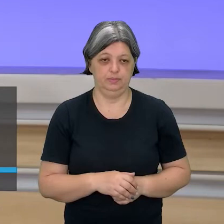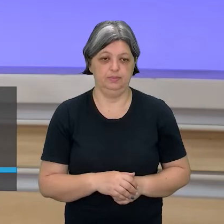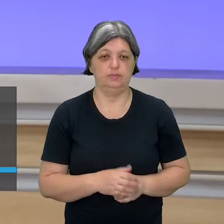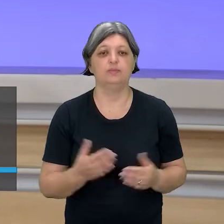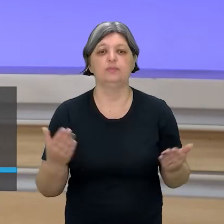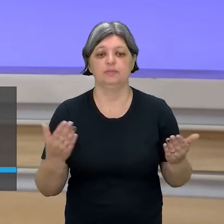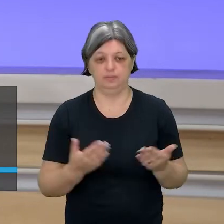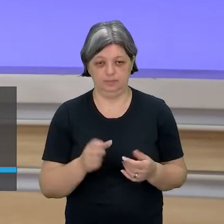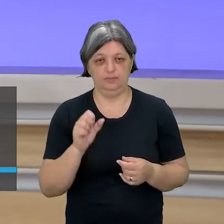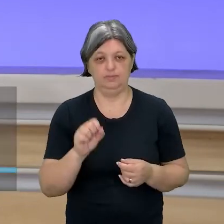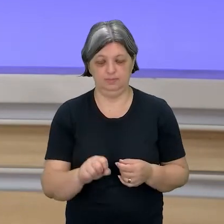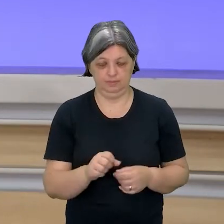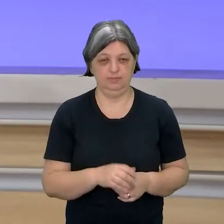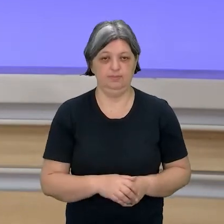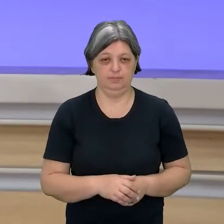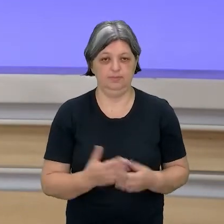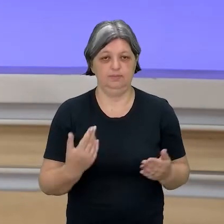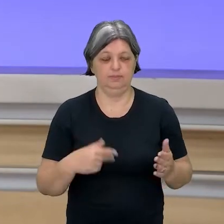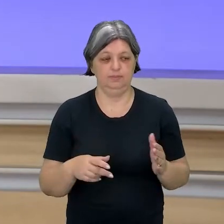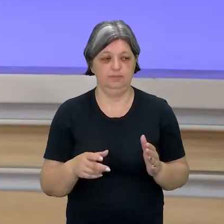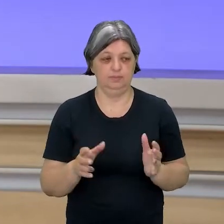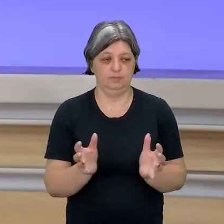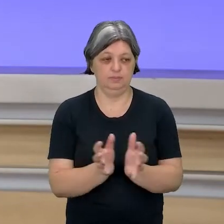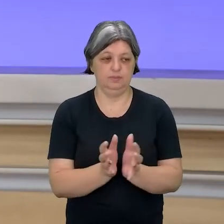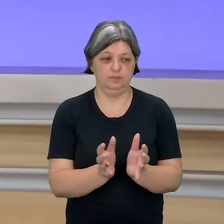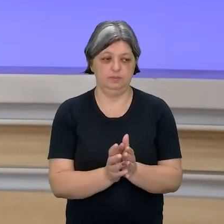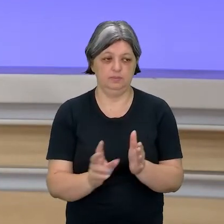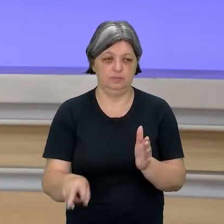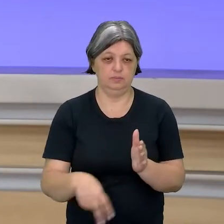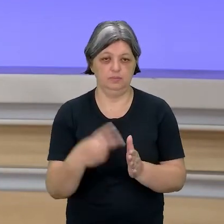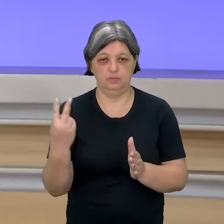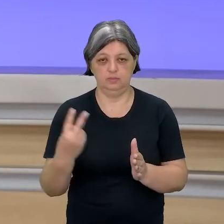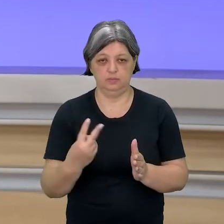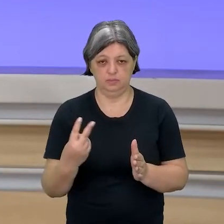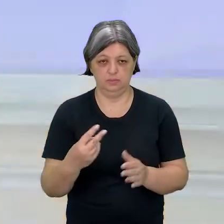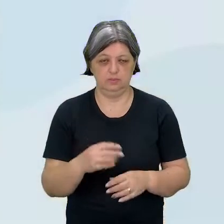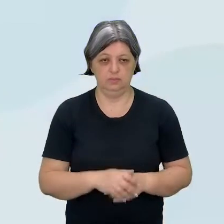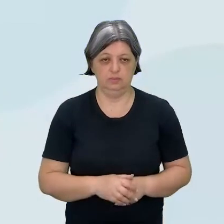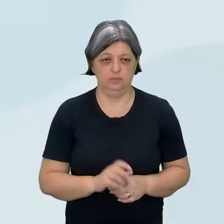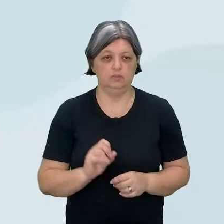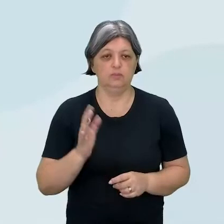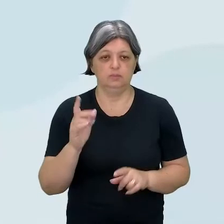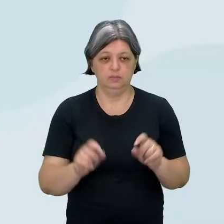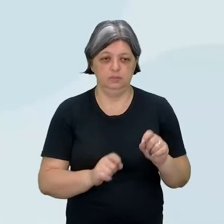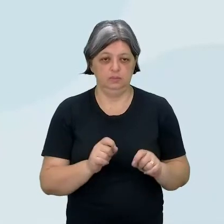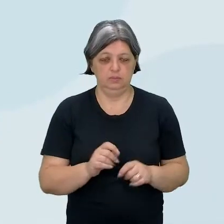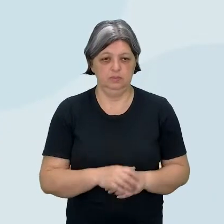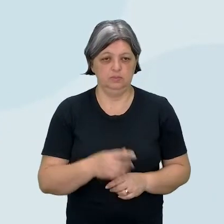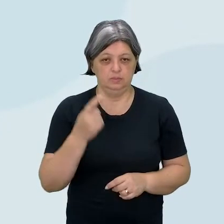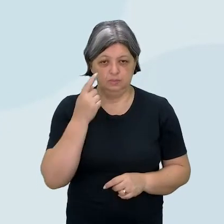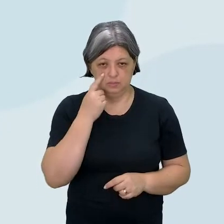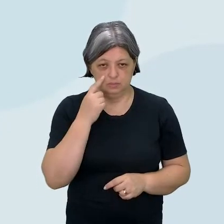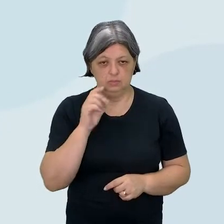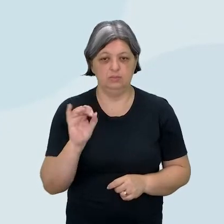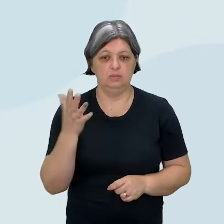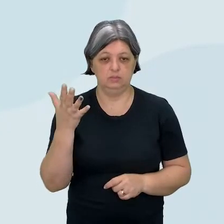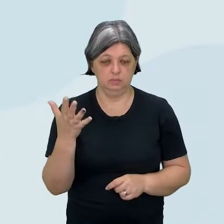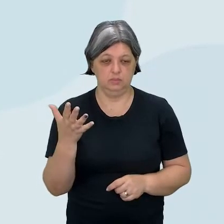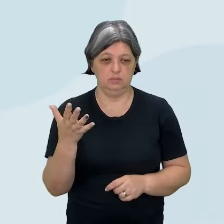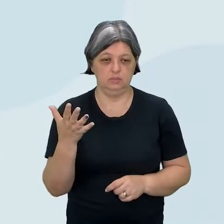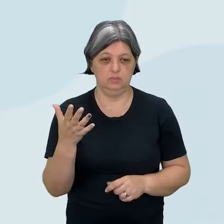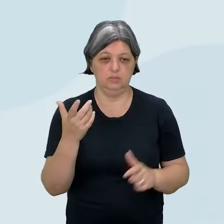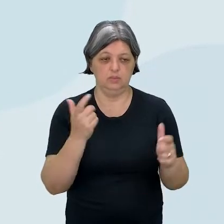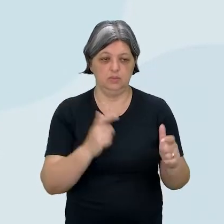Agora sim, na comunidade secundária. Na comunidade secundária, então, a gente vai ter, olha só, a ocorrência